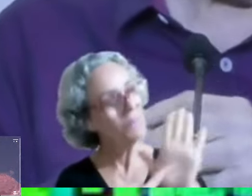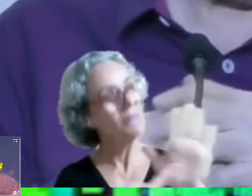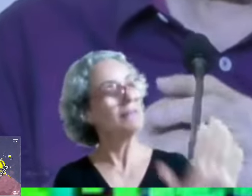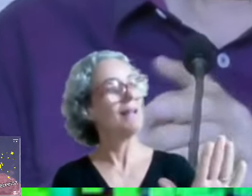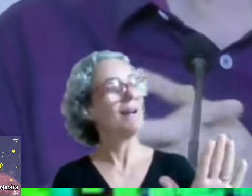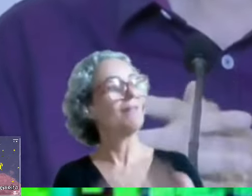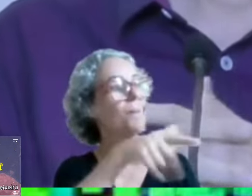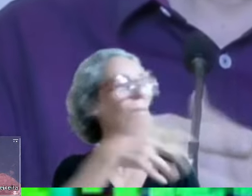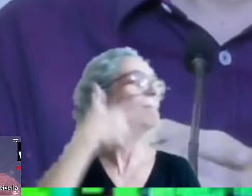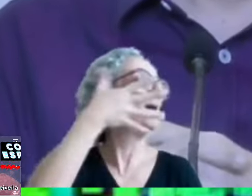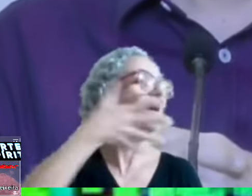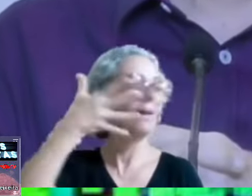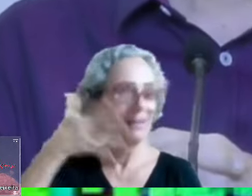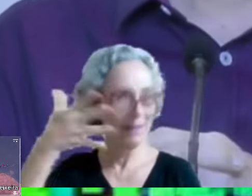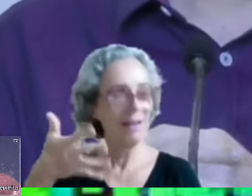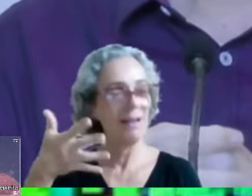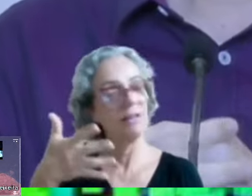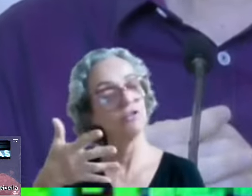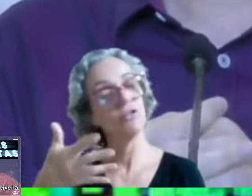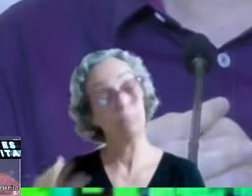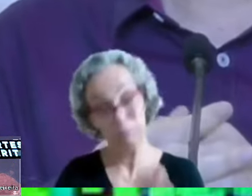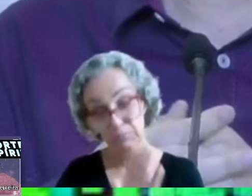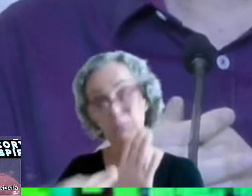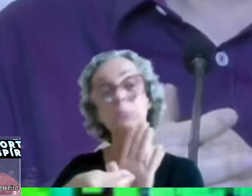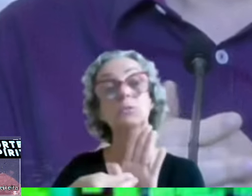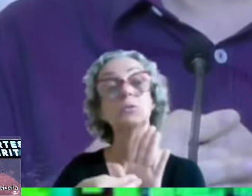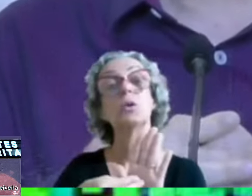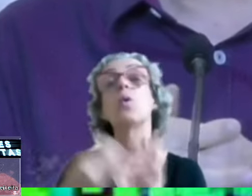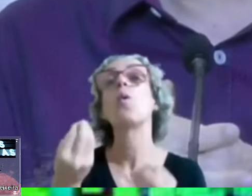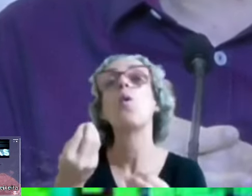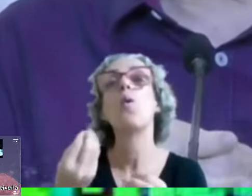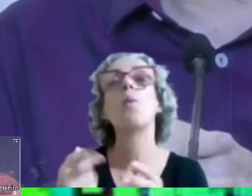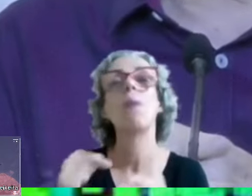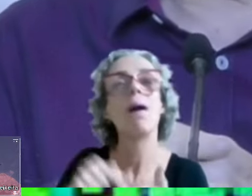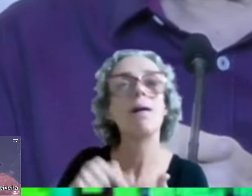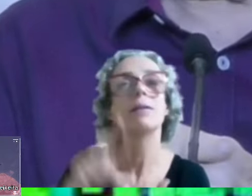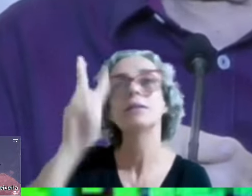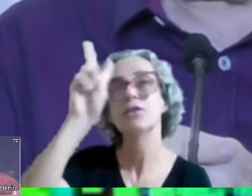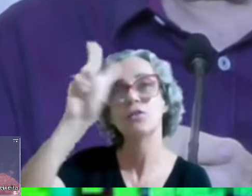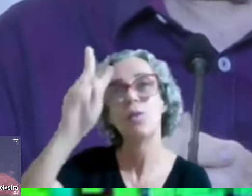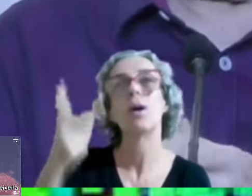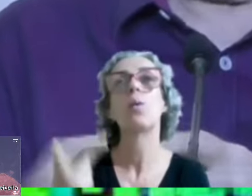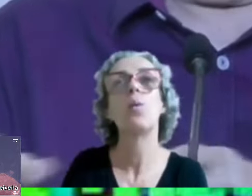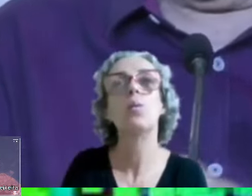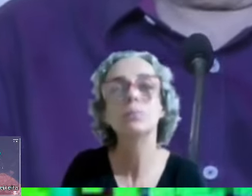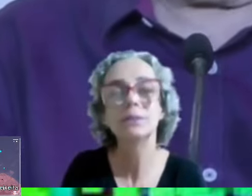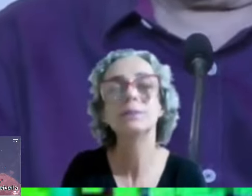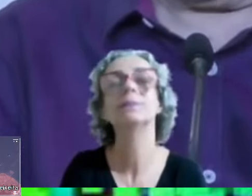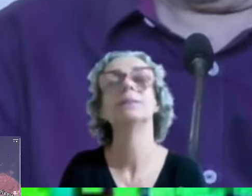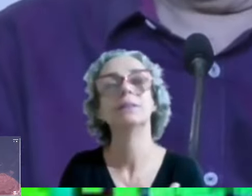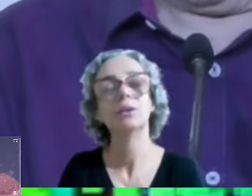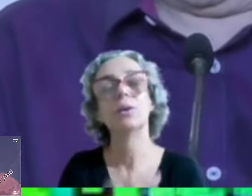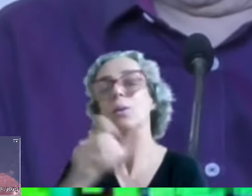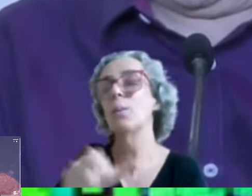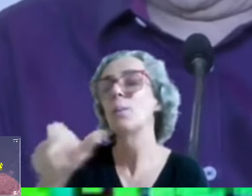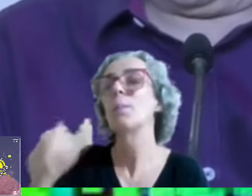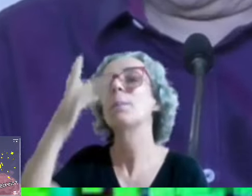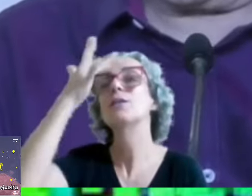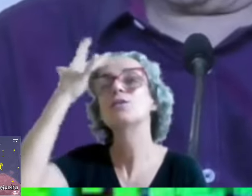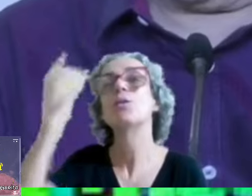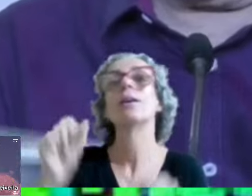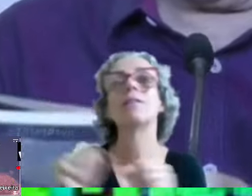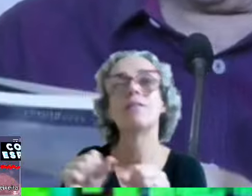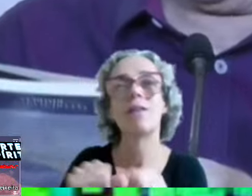os autores e a aplicação da finalidade da história. Hoje,